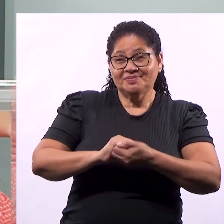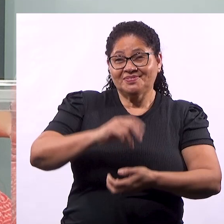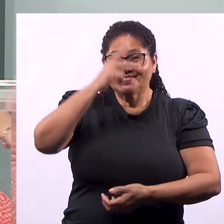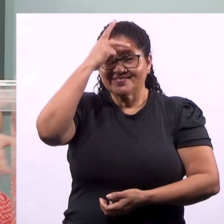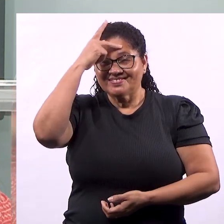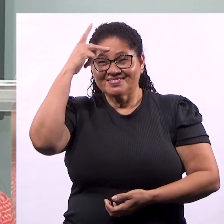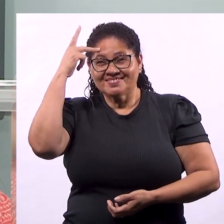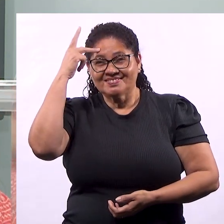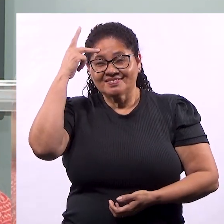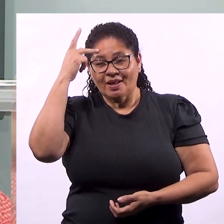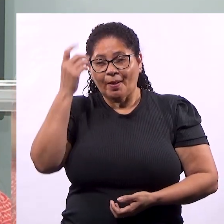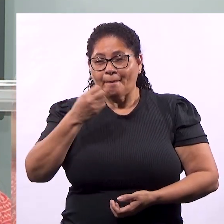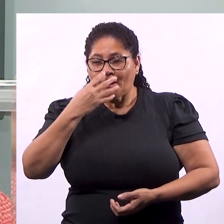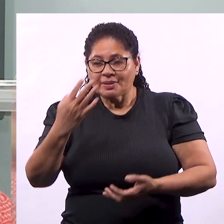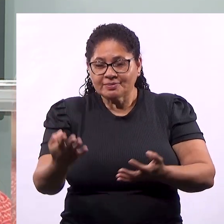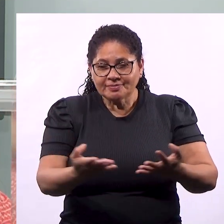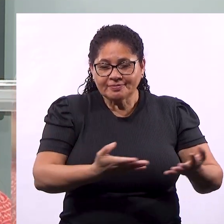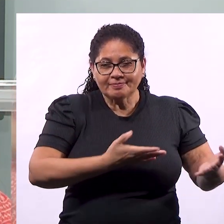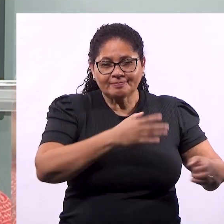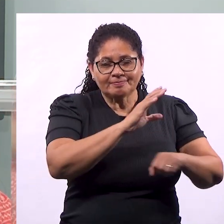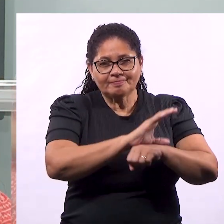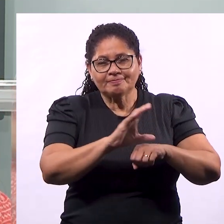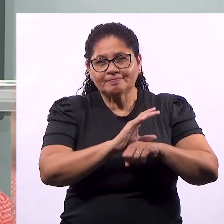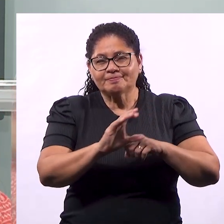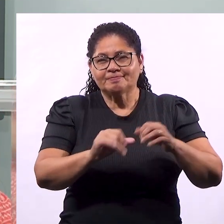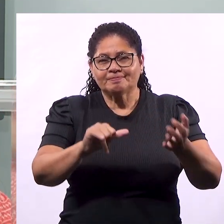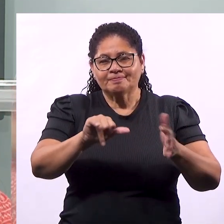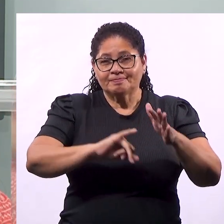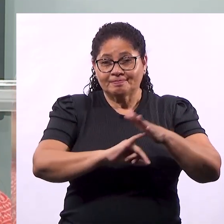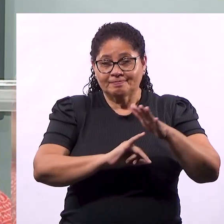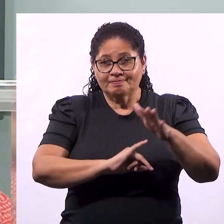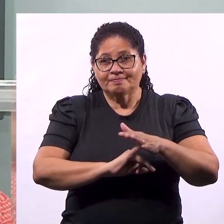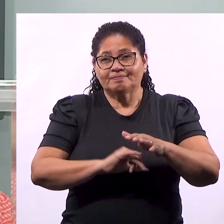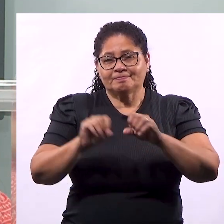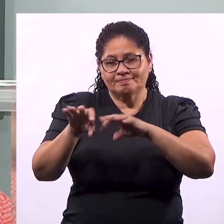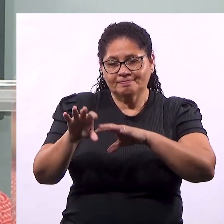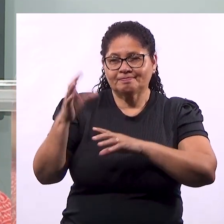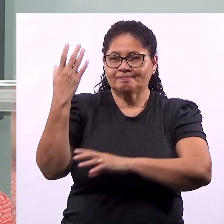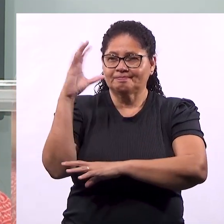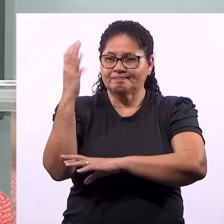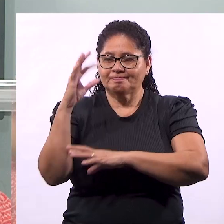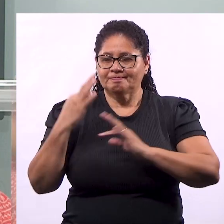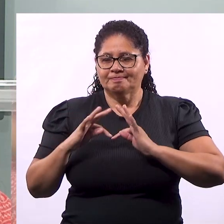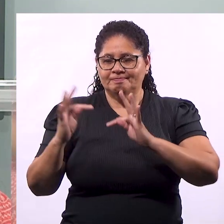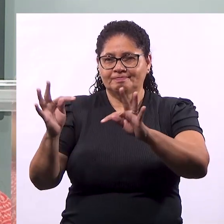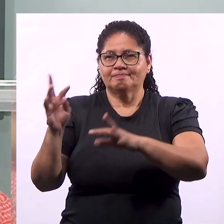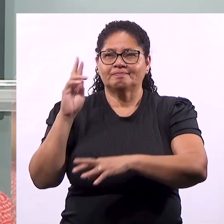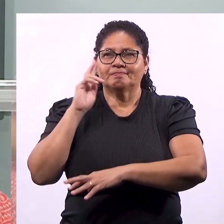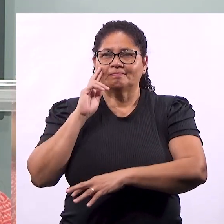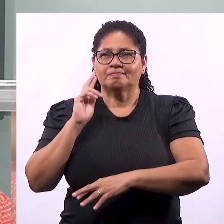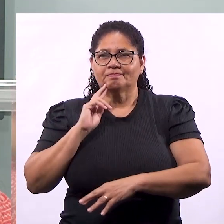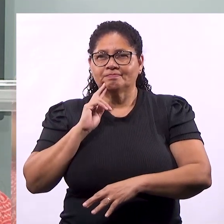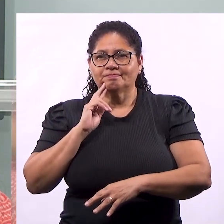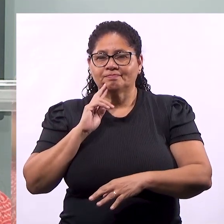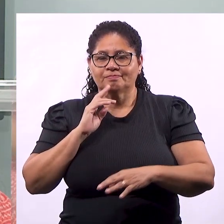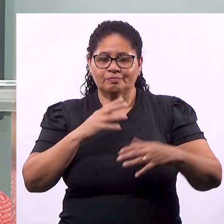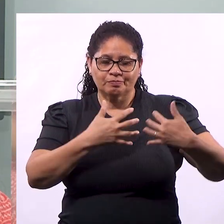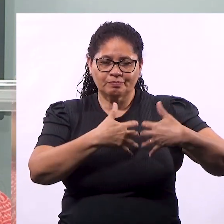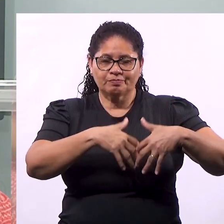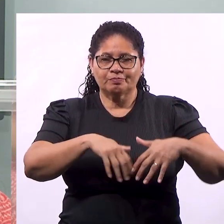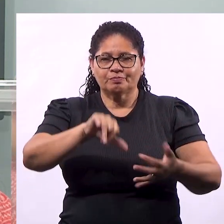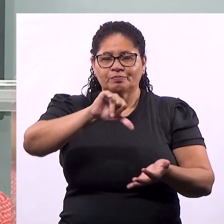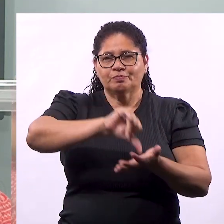saudações pessoas sejam bem-vindos aos cursos do Instituto Federal de Educação Ciência e Tecnologia de Rondônia